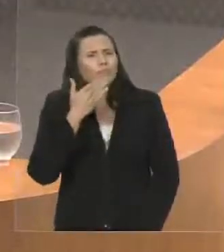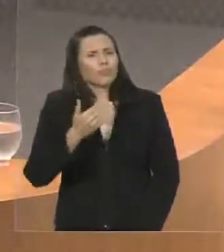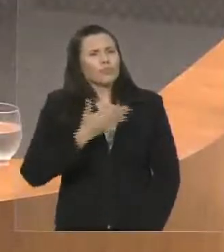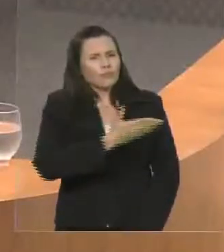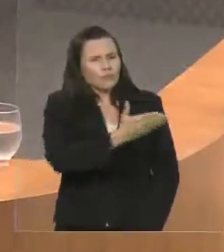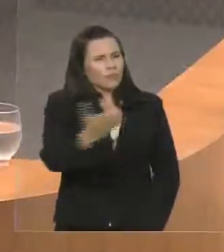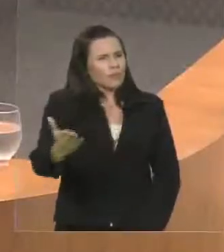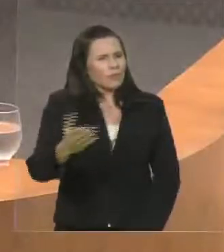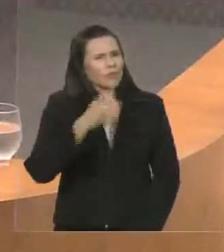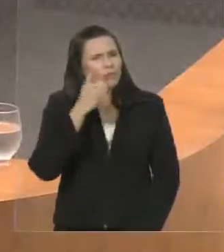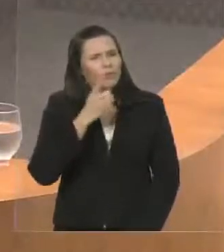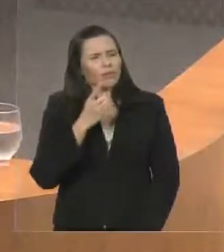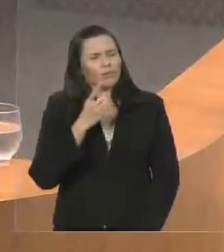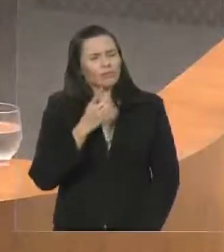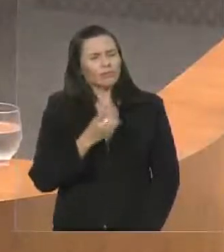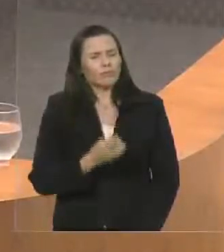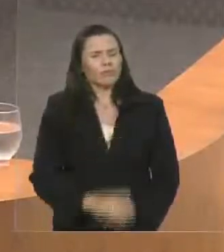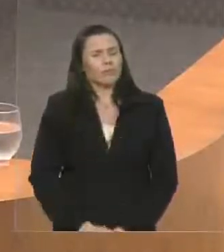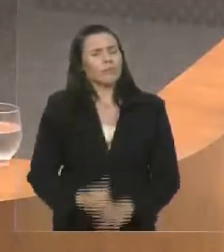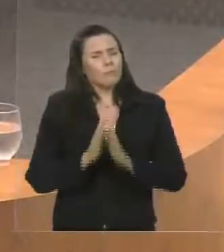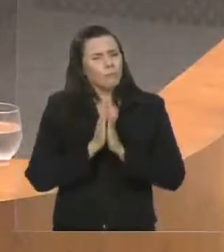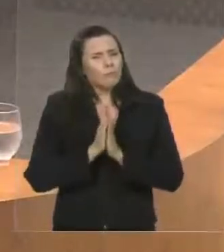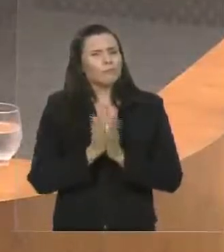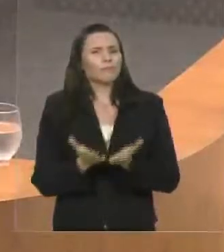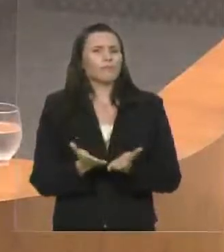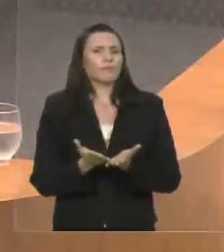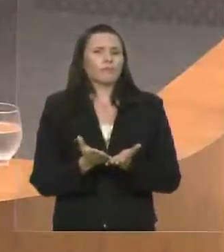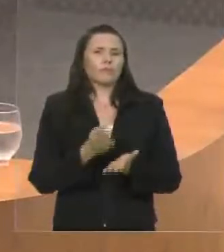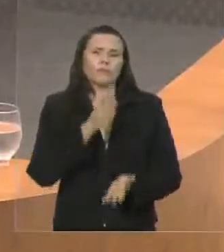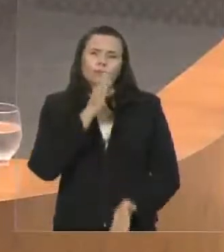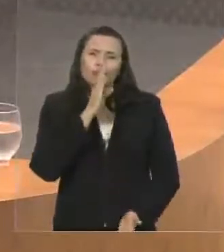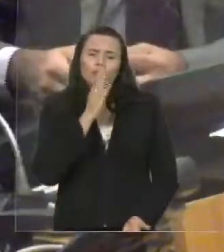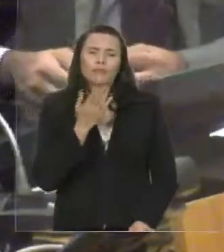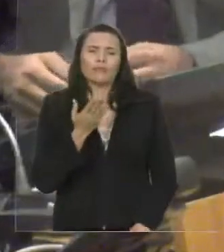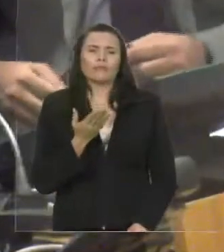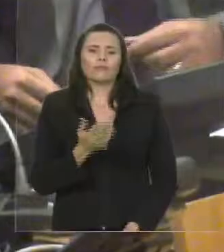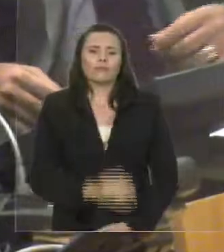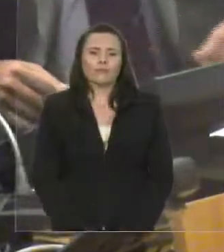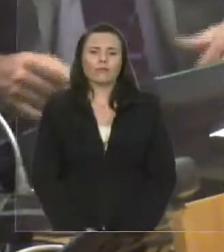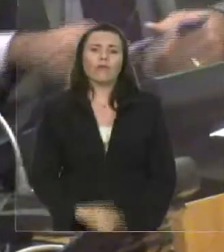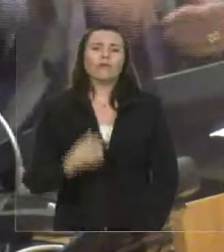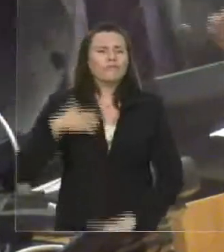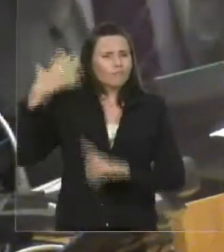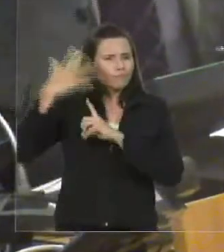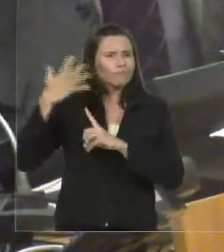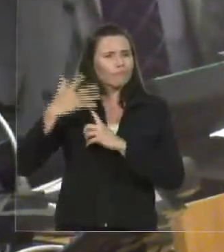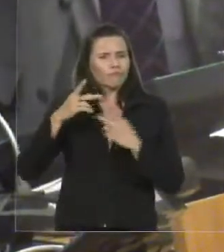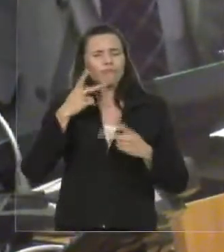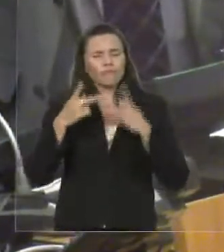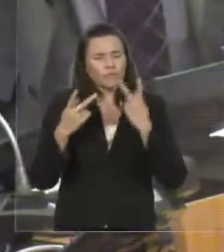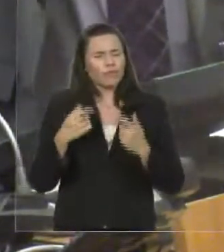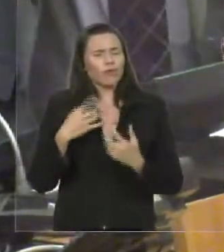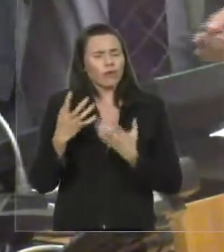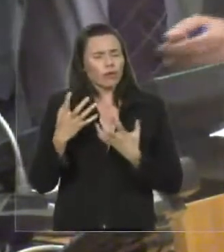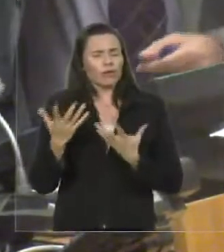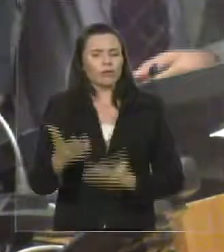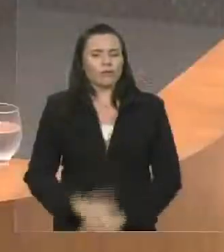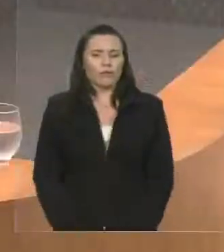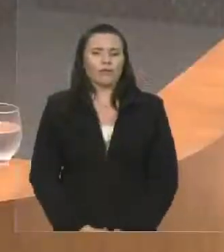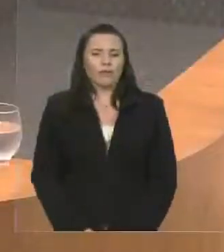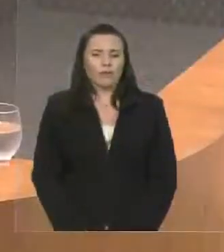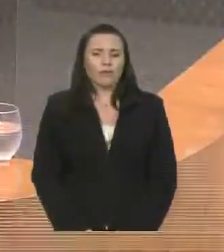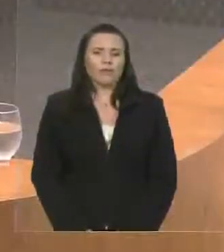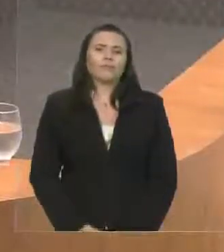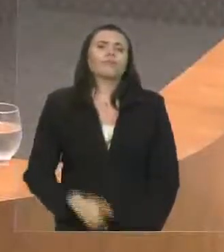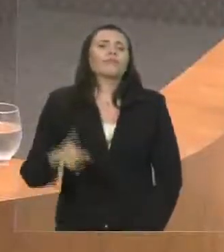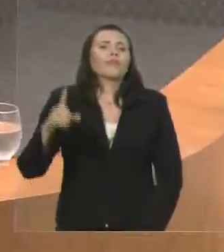Senhores deputados, fizesse silêncio. Peço que prestemos atenção à oradora, a deputada Valéria Macedo. Senhores deputados,